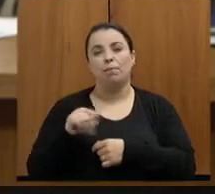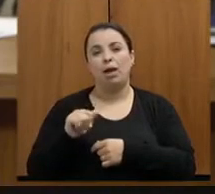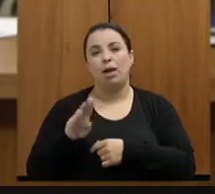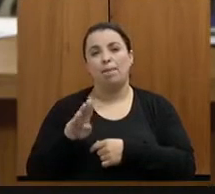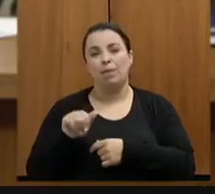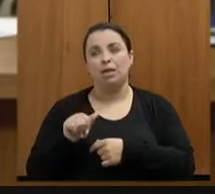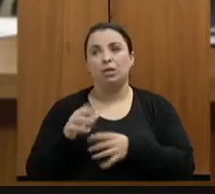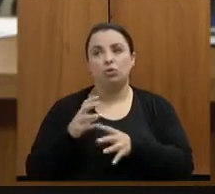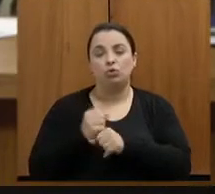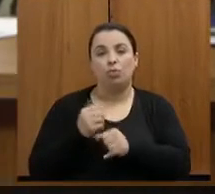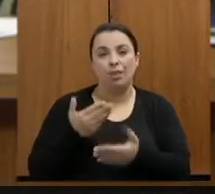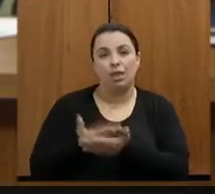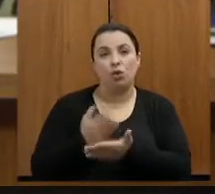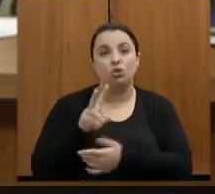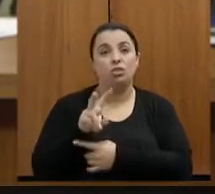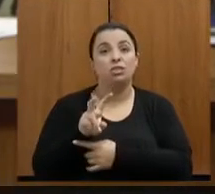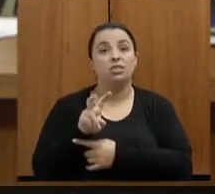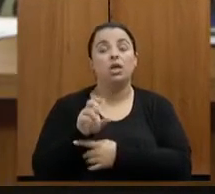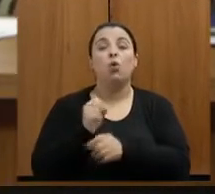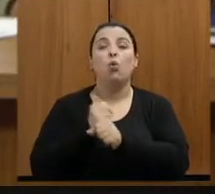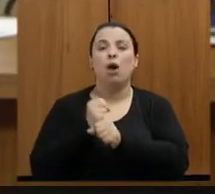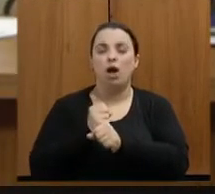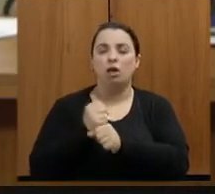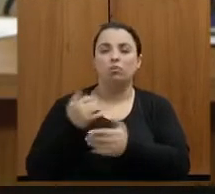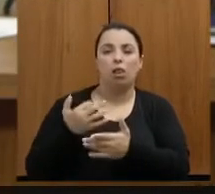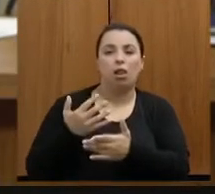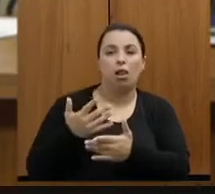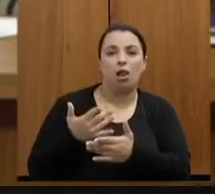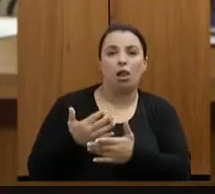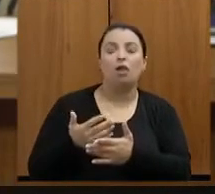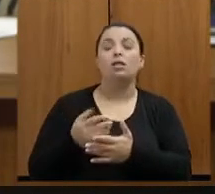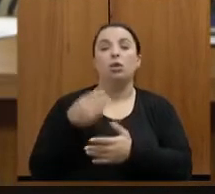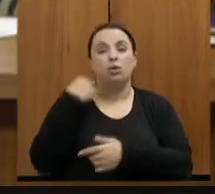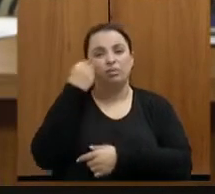ali de gestação e construção contínua com experiência.